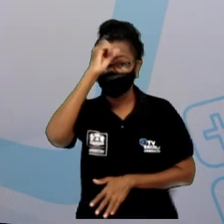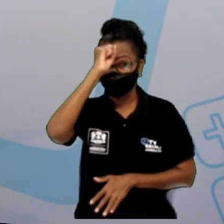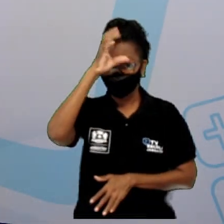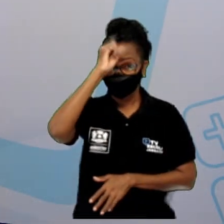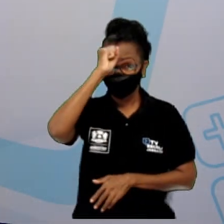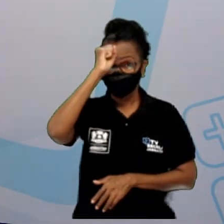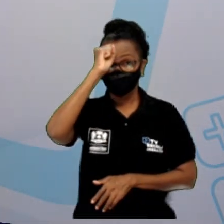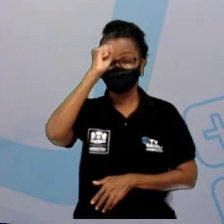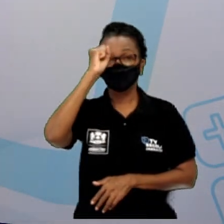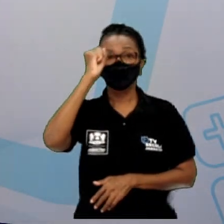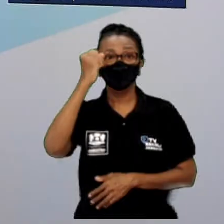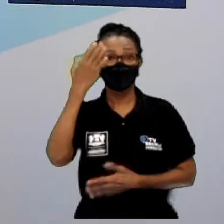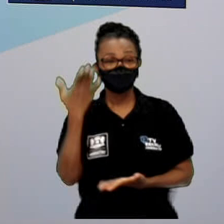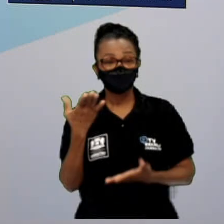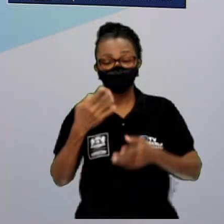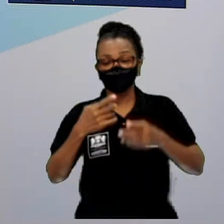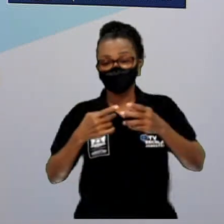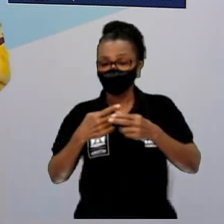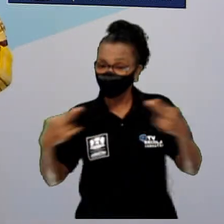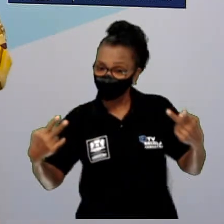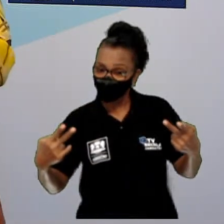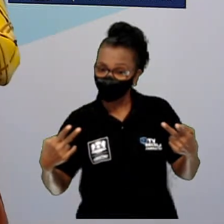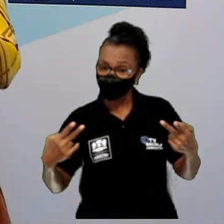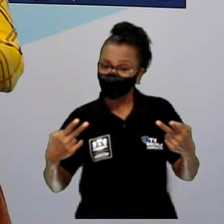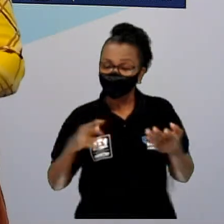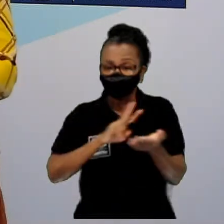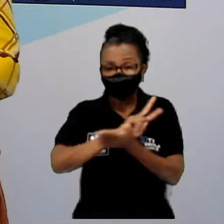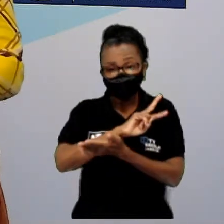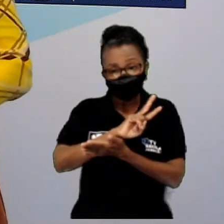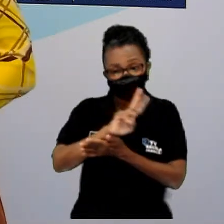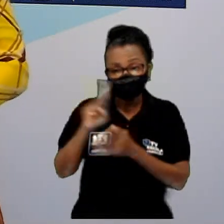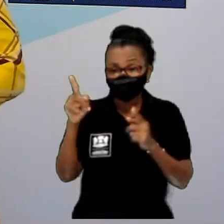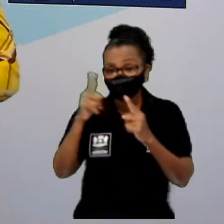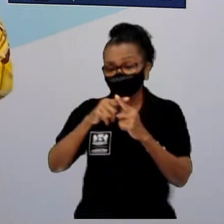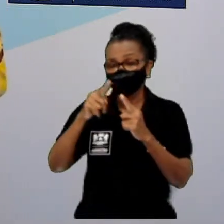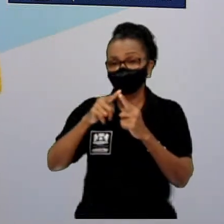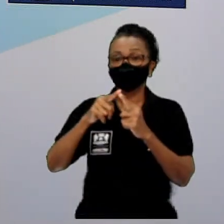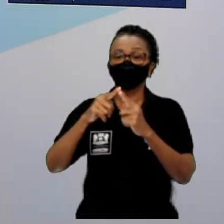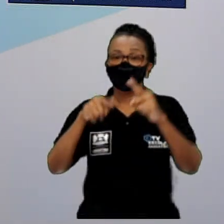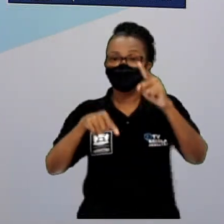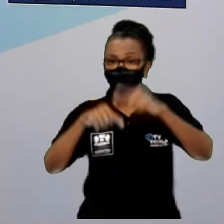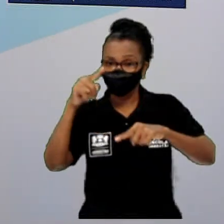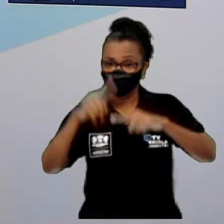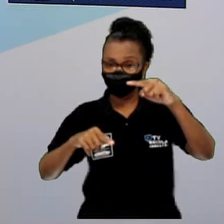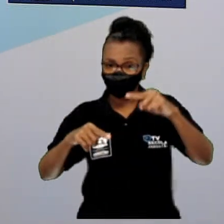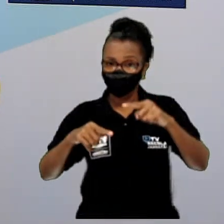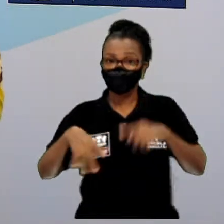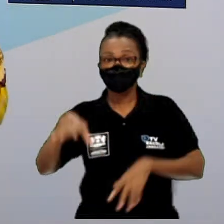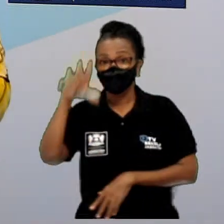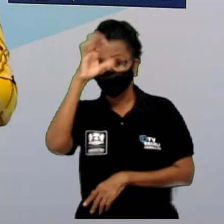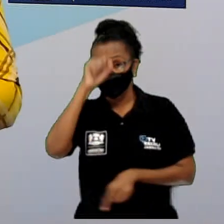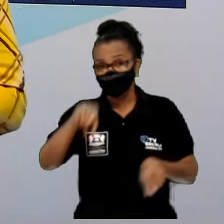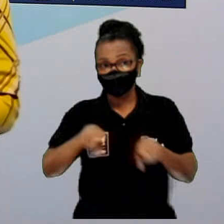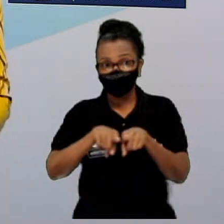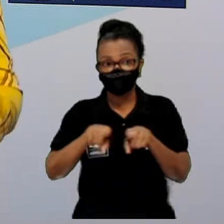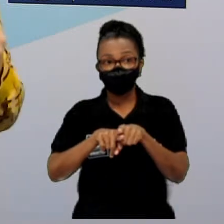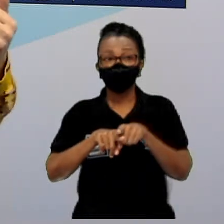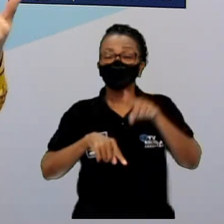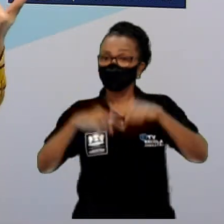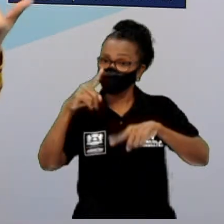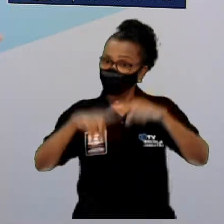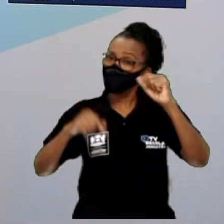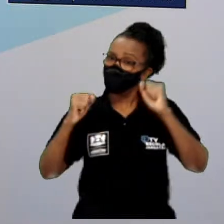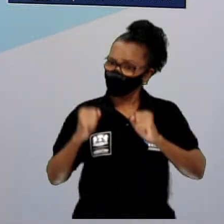é? Sobre os objetos e os diversos tipos de materiais. Aprendemos também que os materiais eles podem